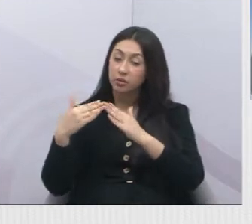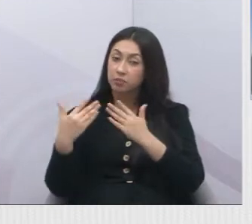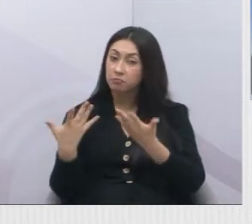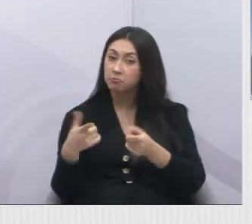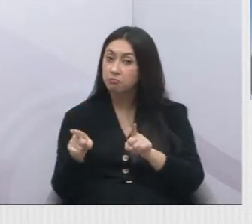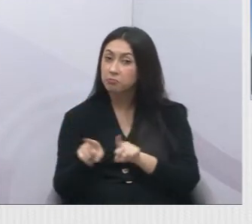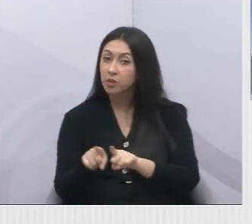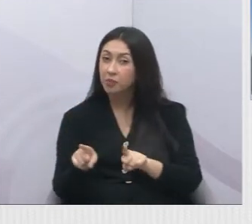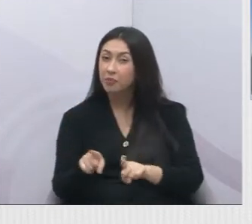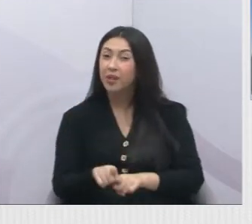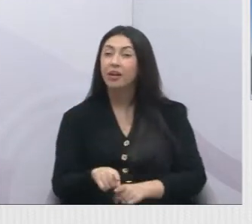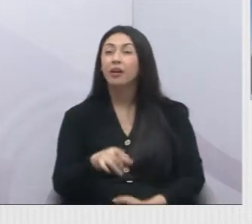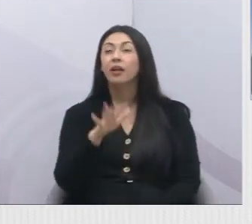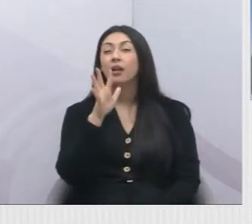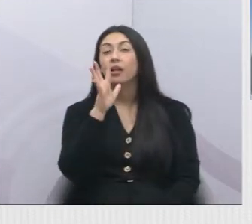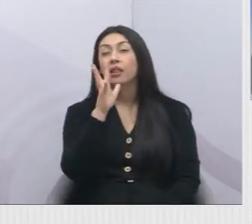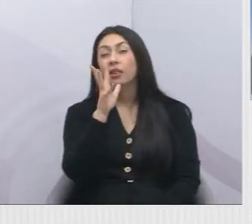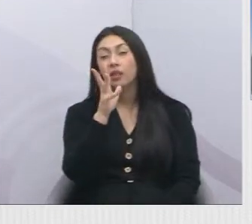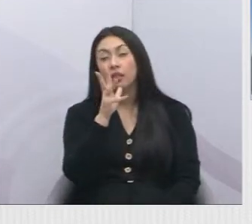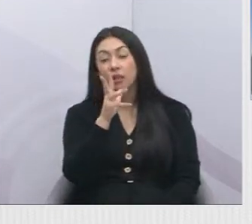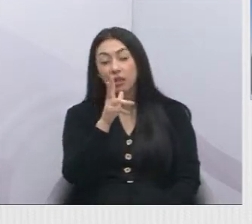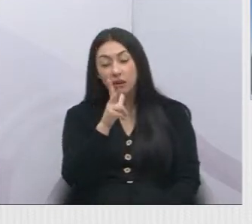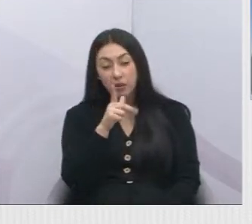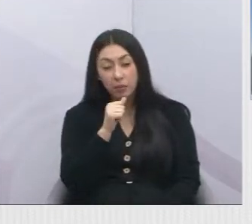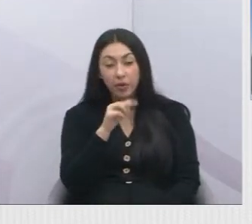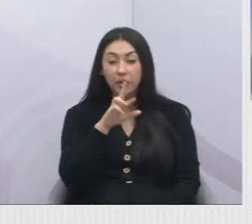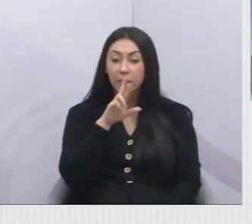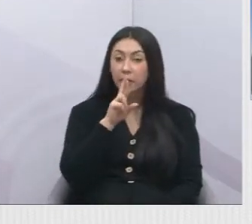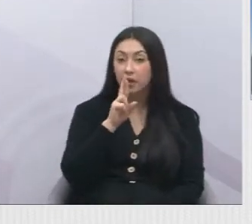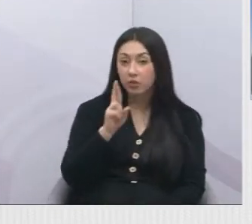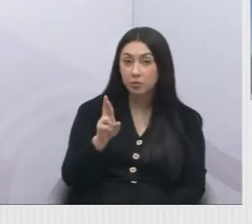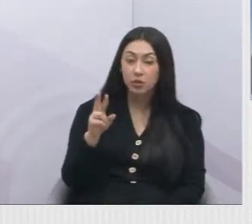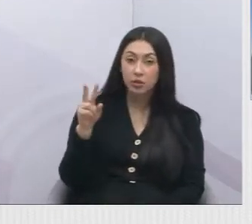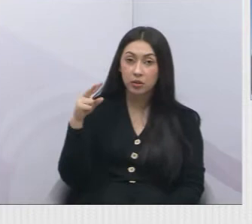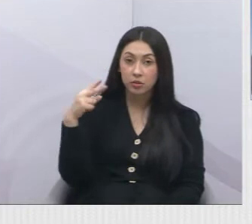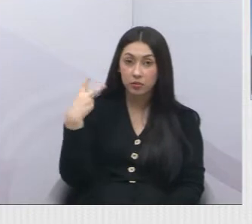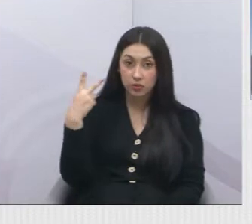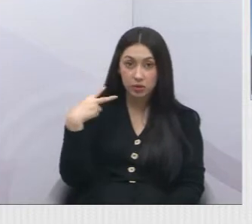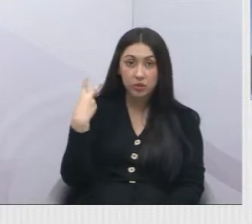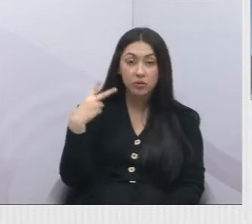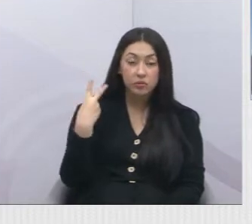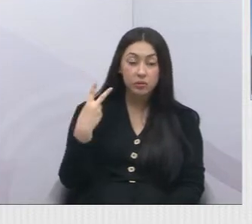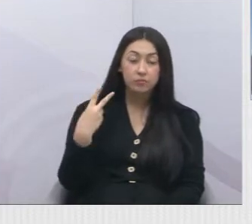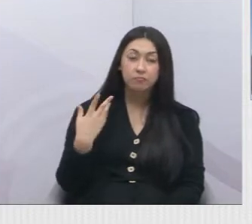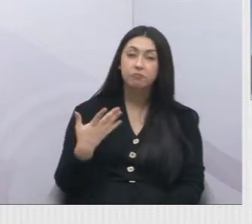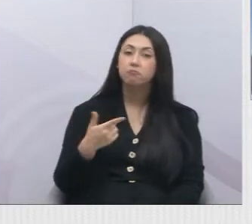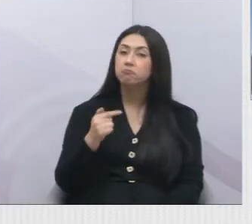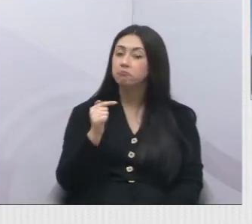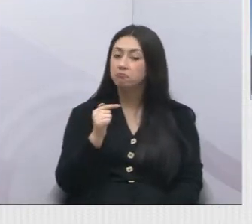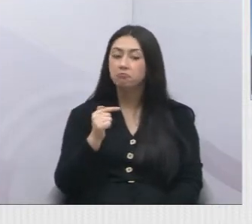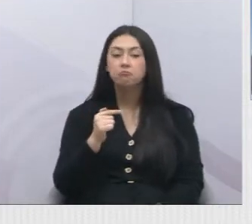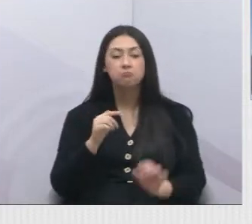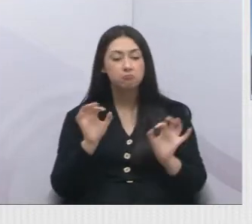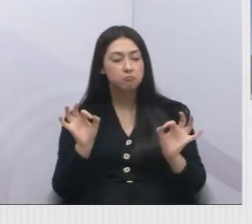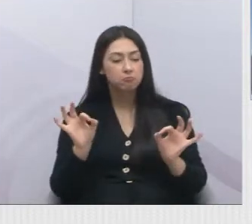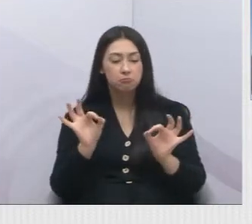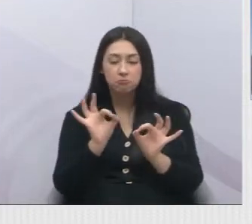a demora das respostas aos vereadores. E ela se